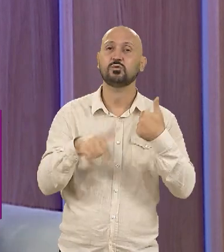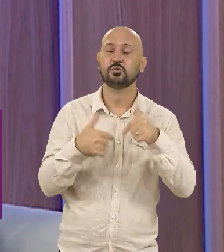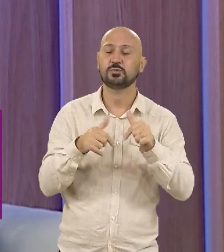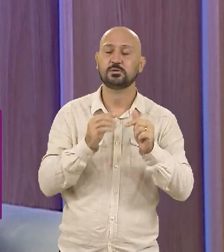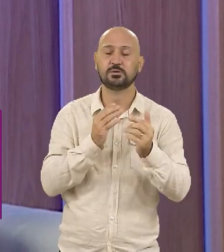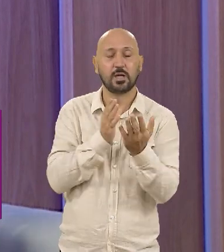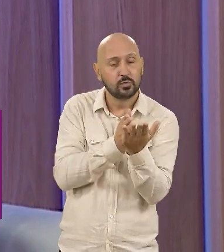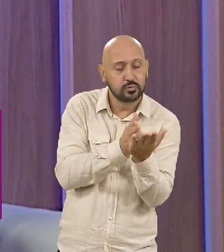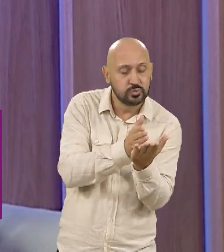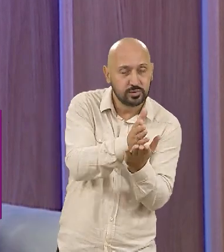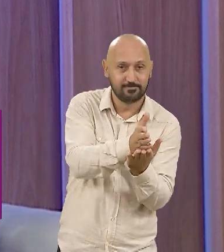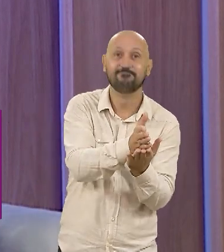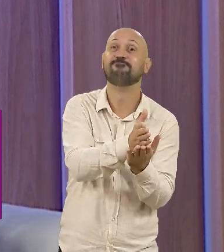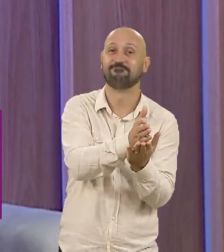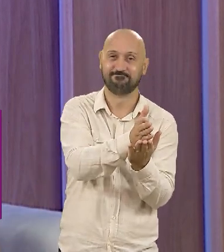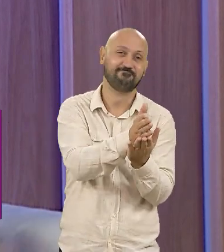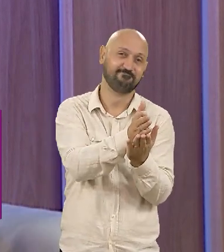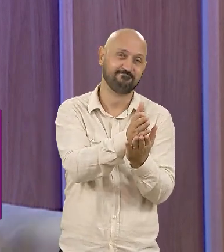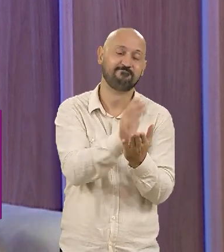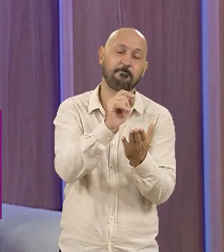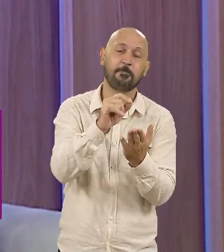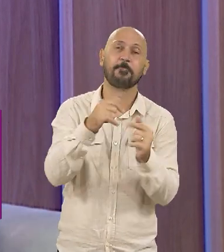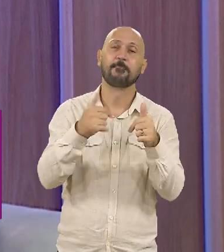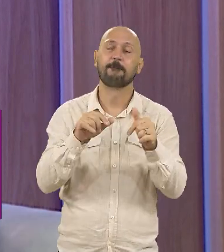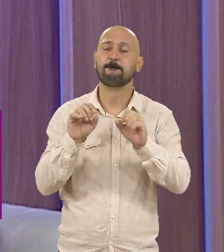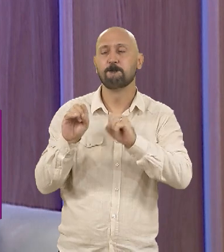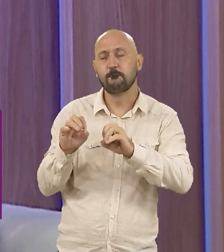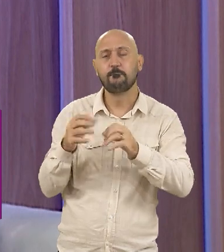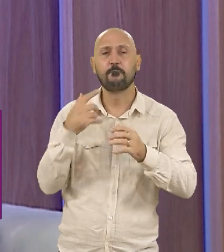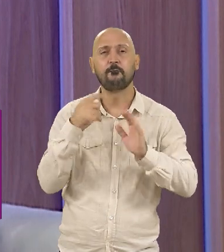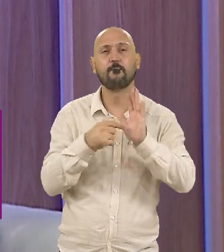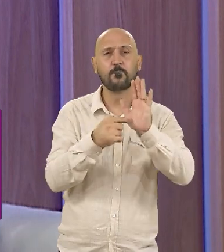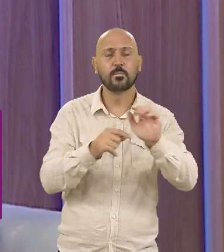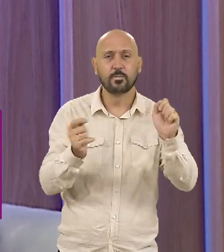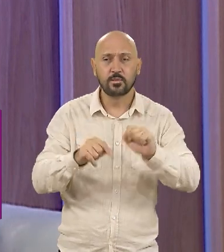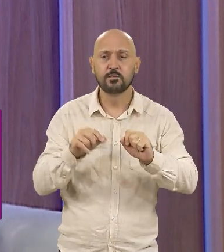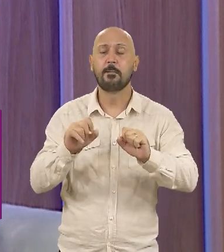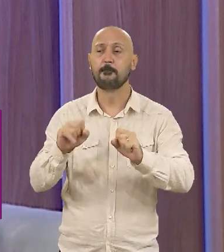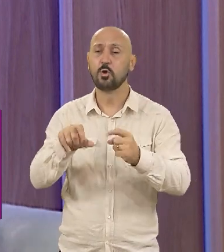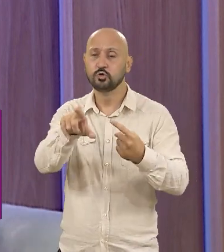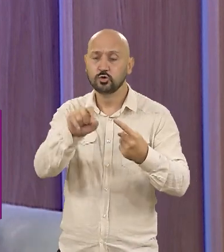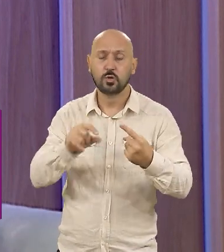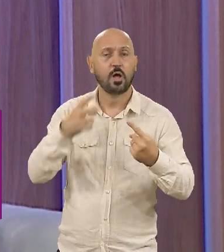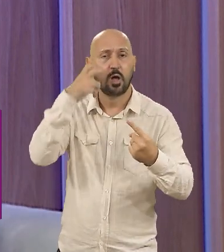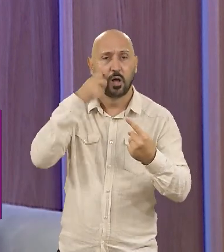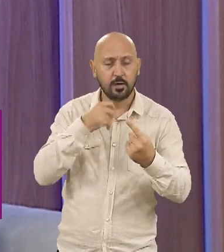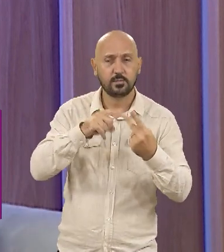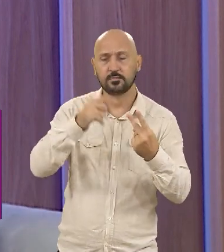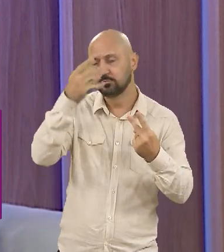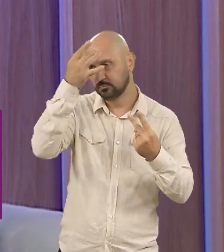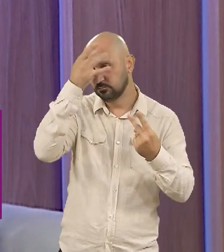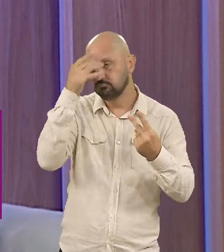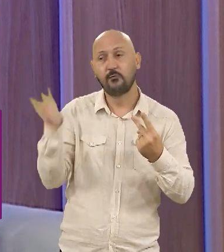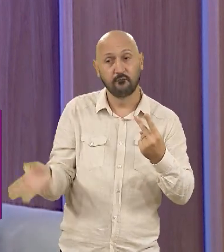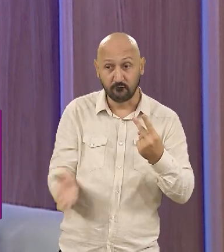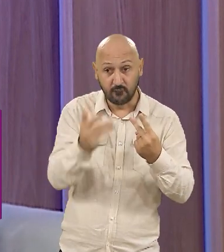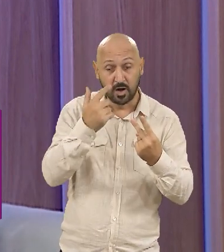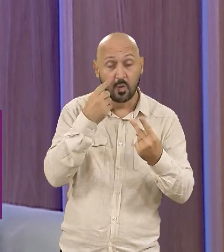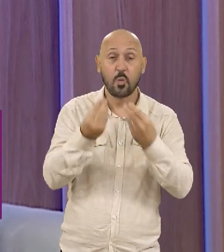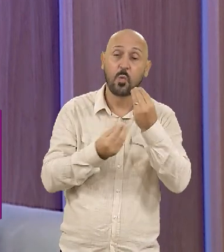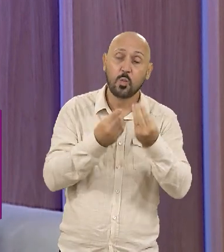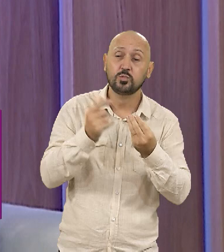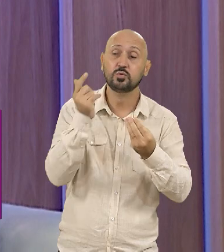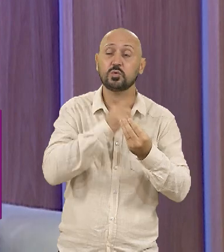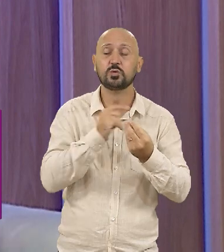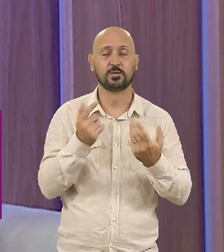aí tem a opção da adoção, né? Vamos amadurecer essa ideia, como que você visualiza isso, porque eu vou estar